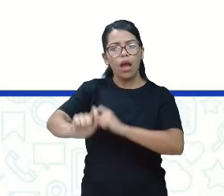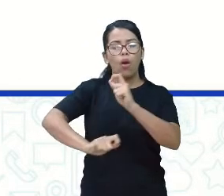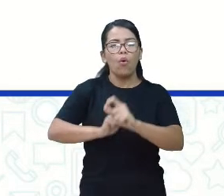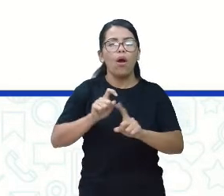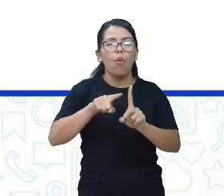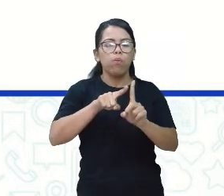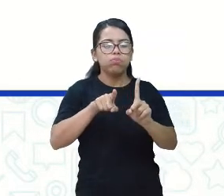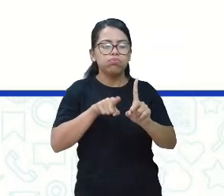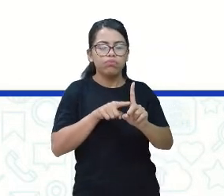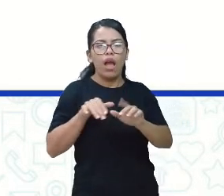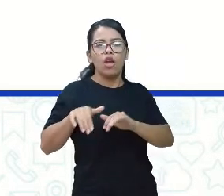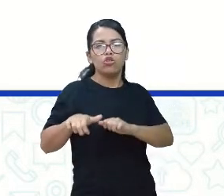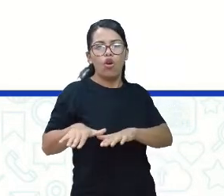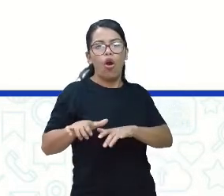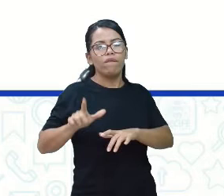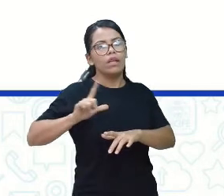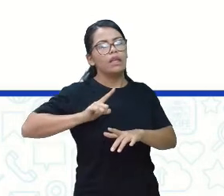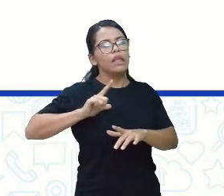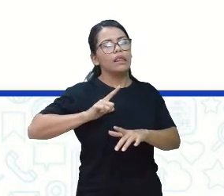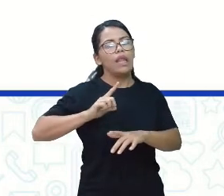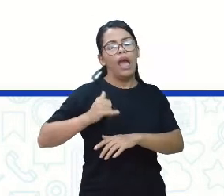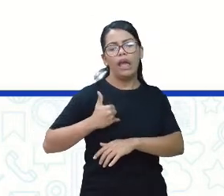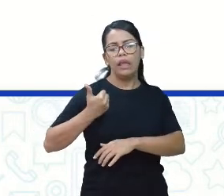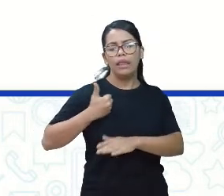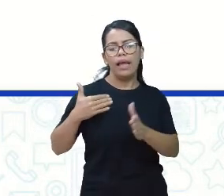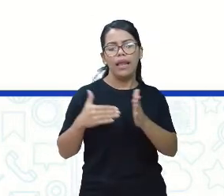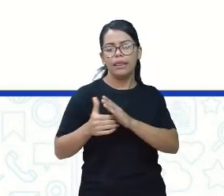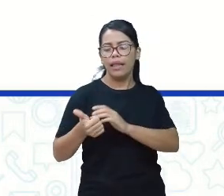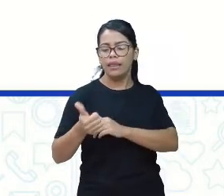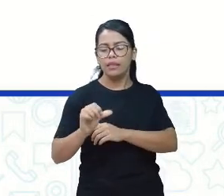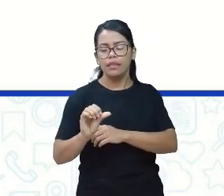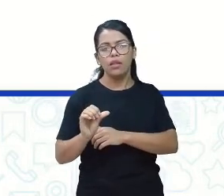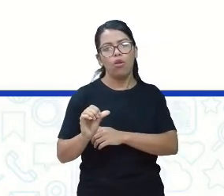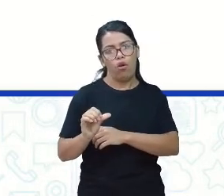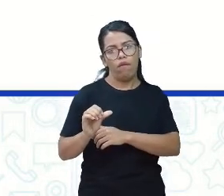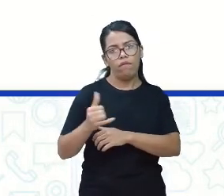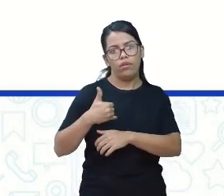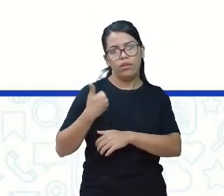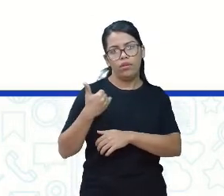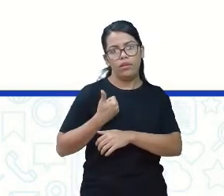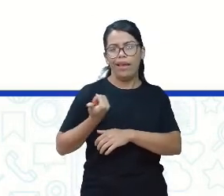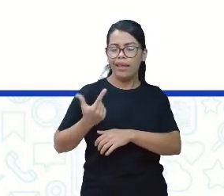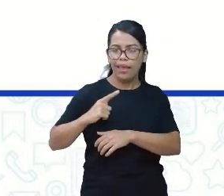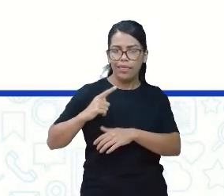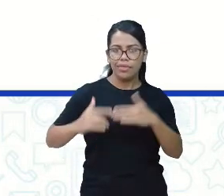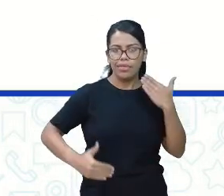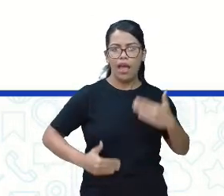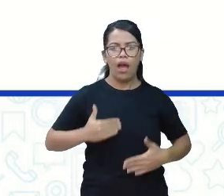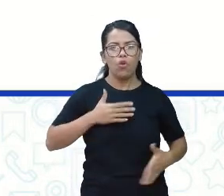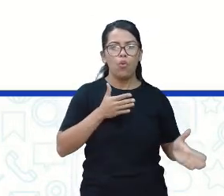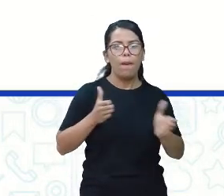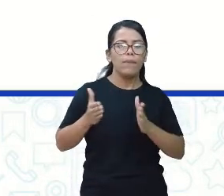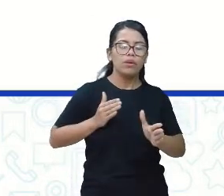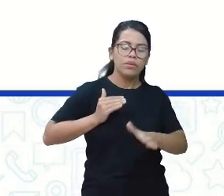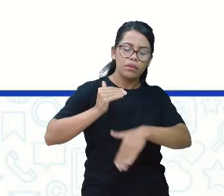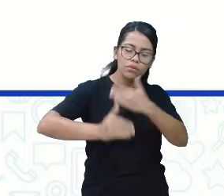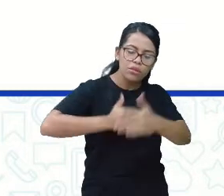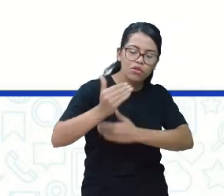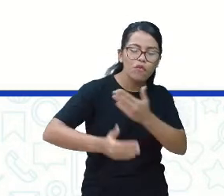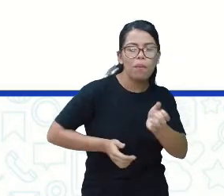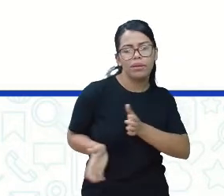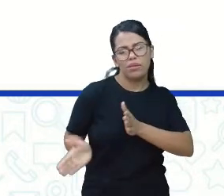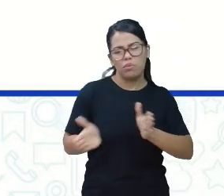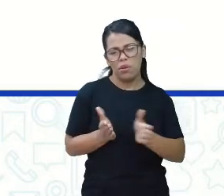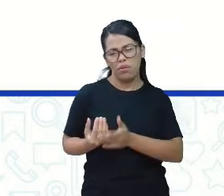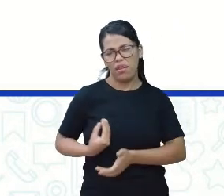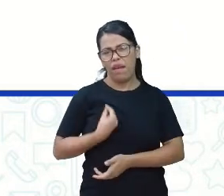ocorrida em jovens de até 19 anos e que encontram-se em pleno desenvolvimento dessa fase da vida, que